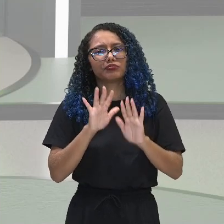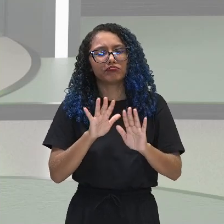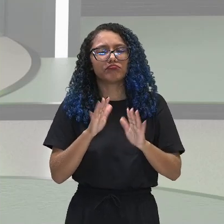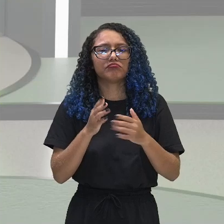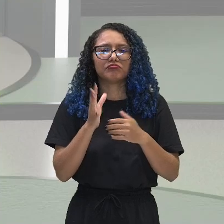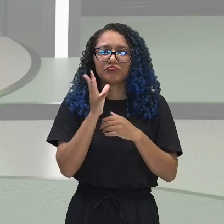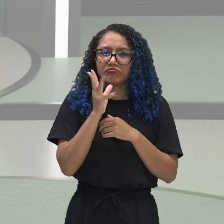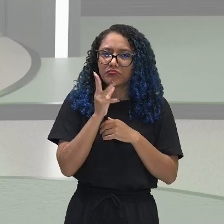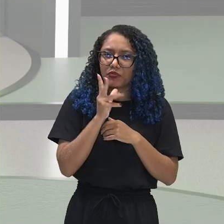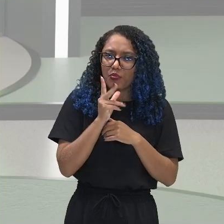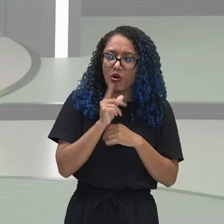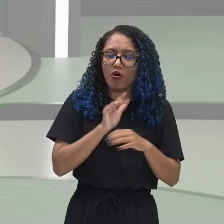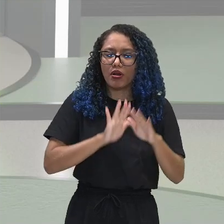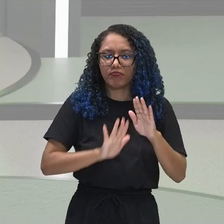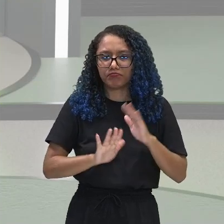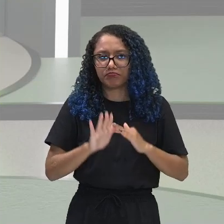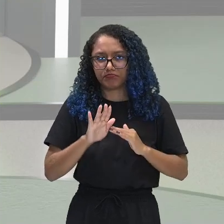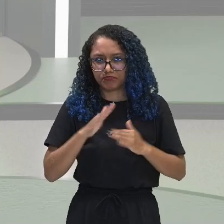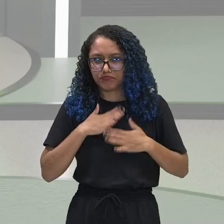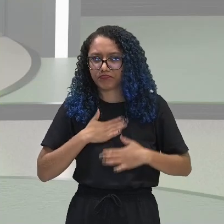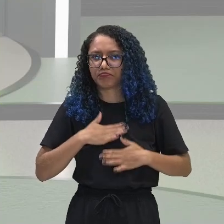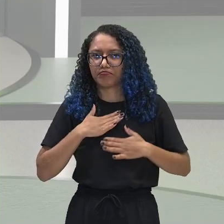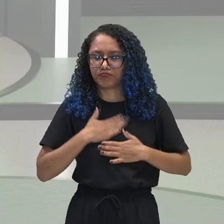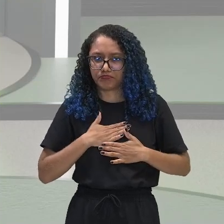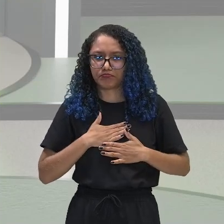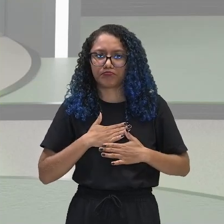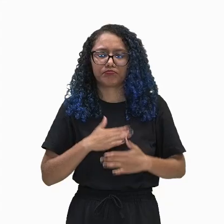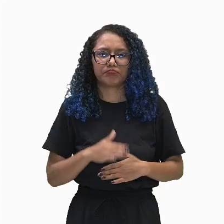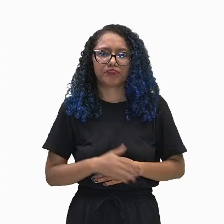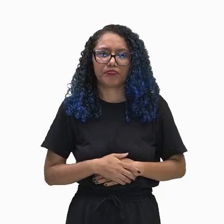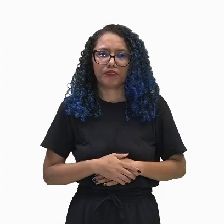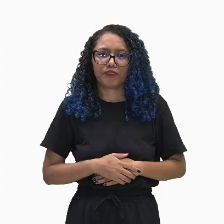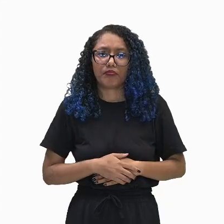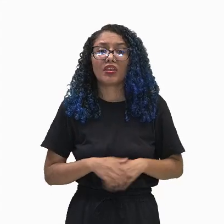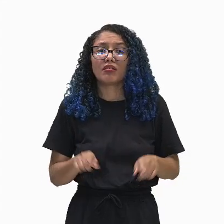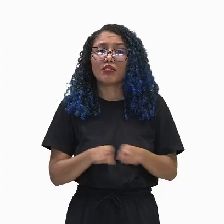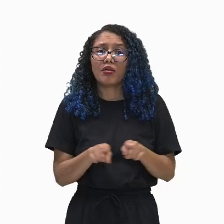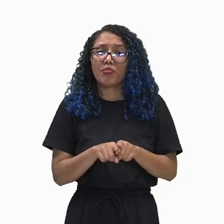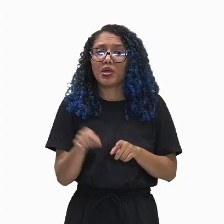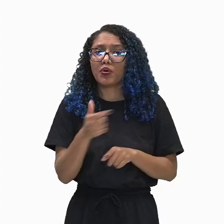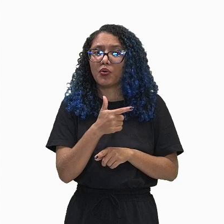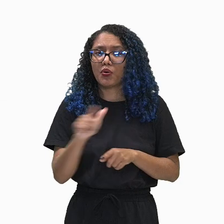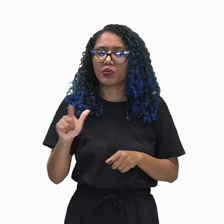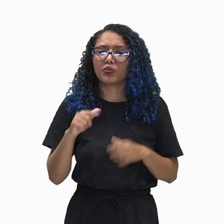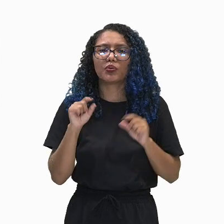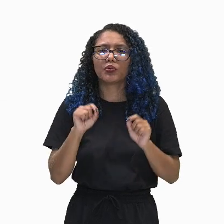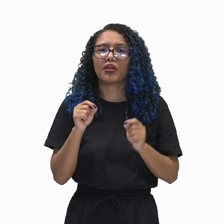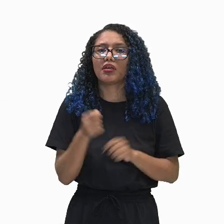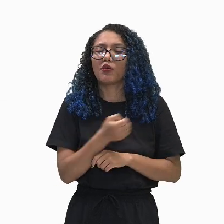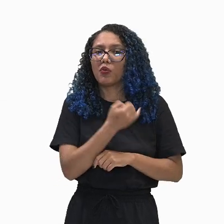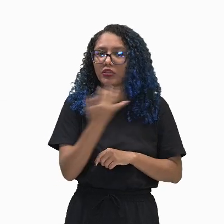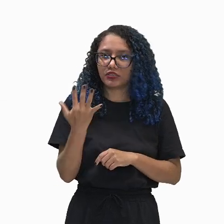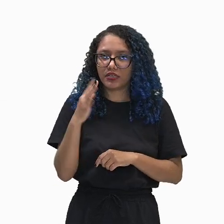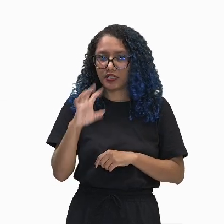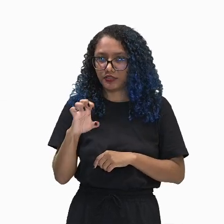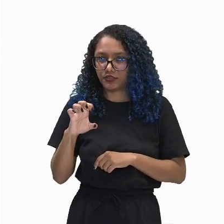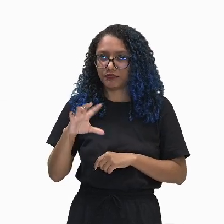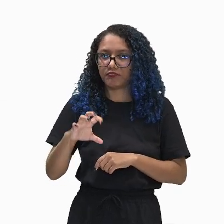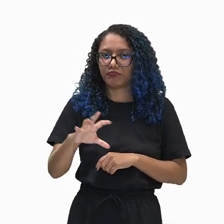né? Considerando também outro fator interno, que é a concentração de